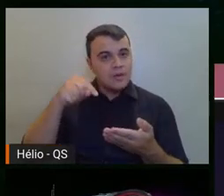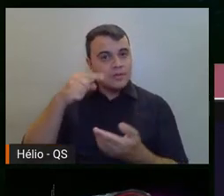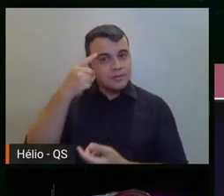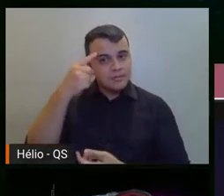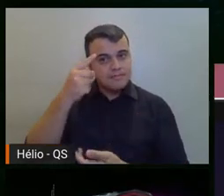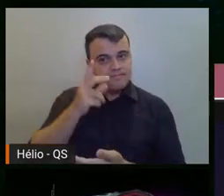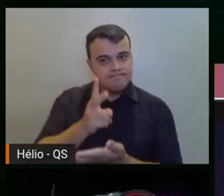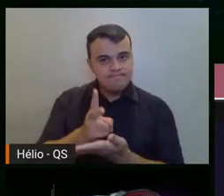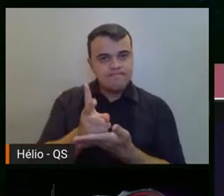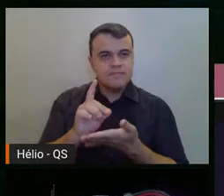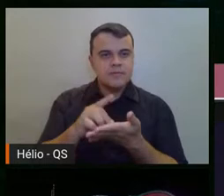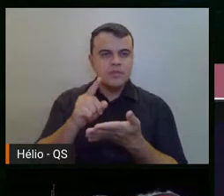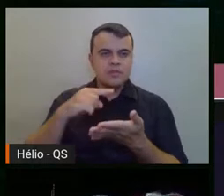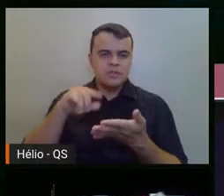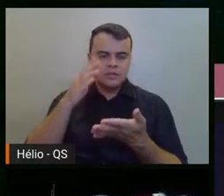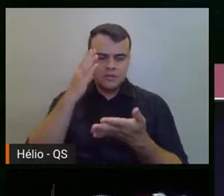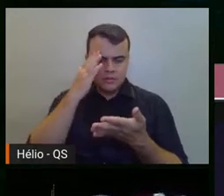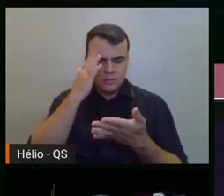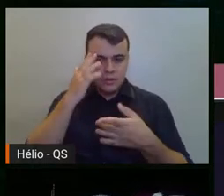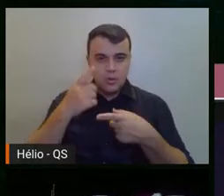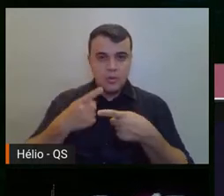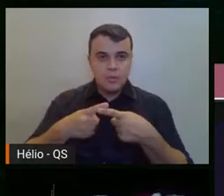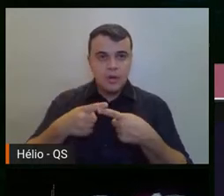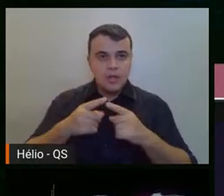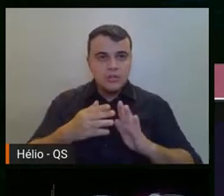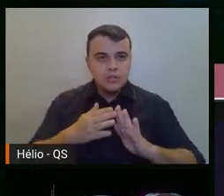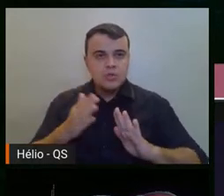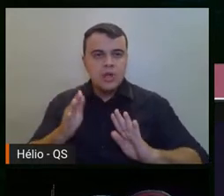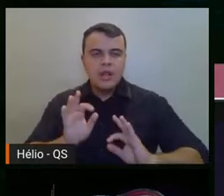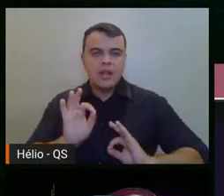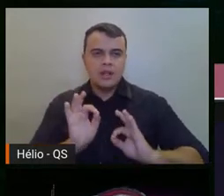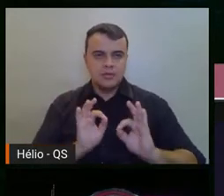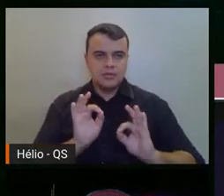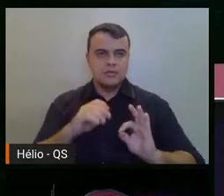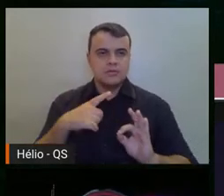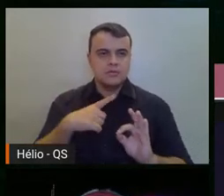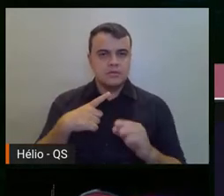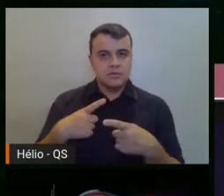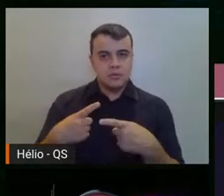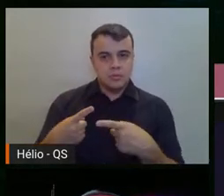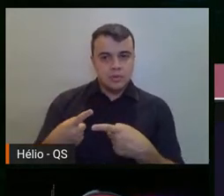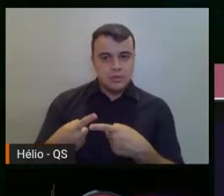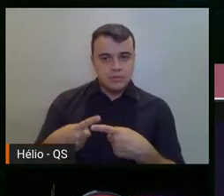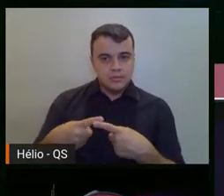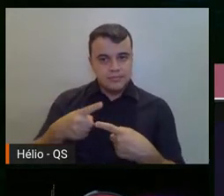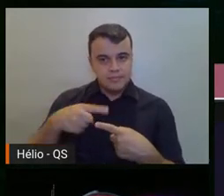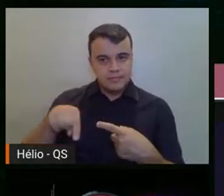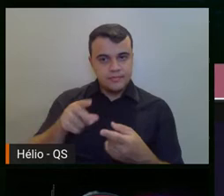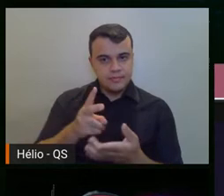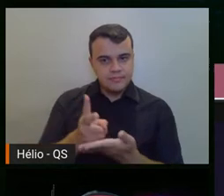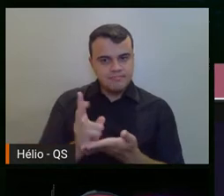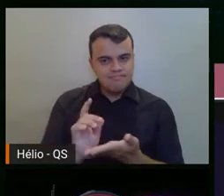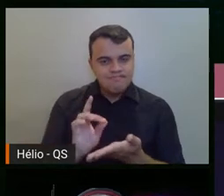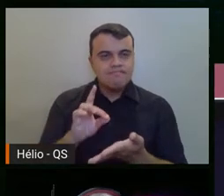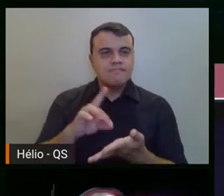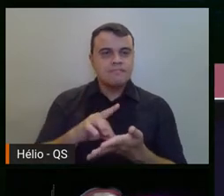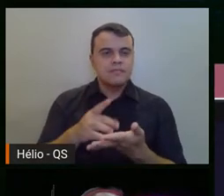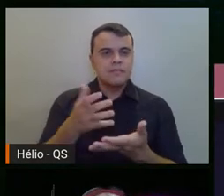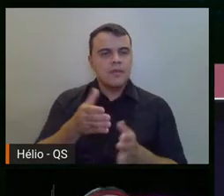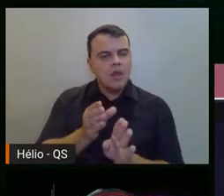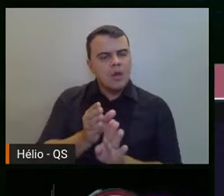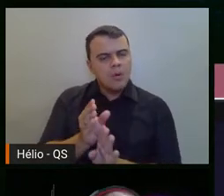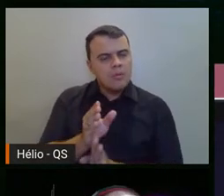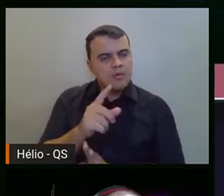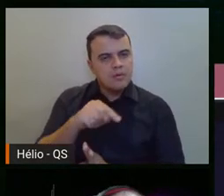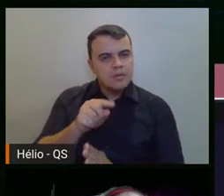ideia é realmente que vocês entendam o porquê que a jornada foi estruturada dessa forma o porquê que a gente realmente recomenda